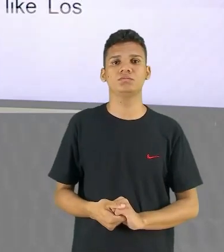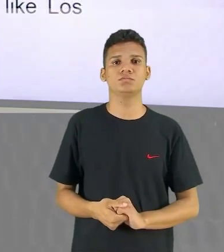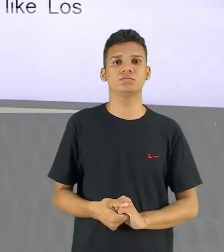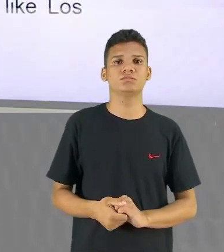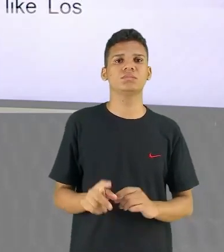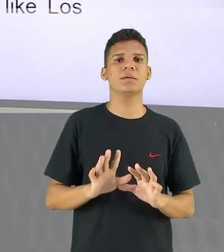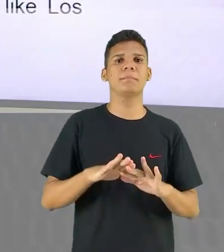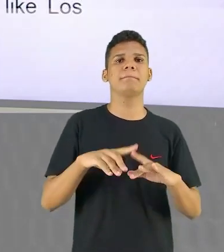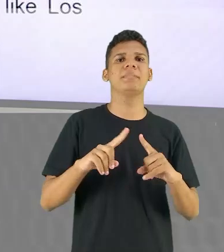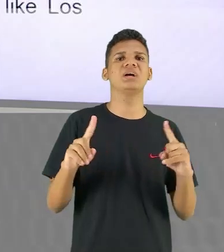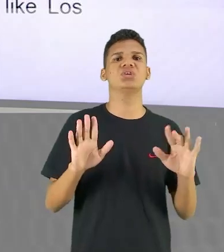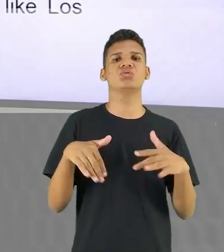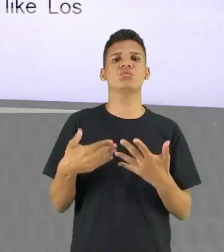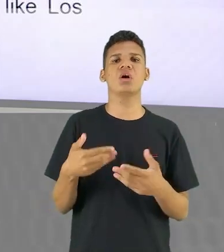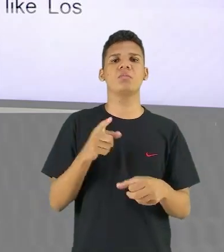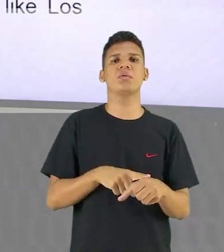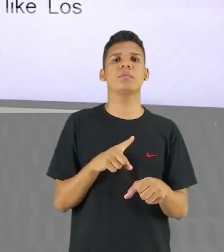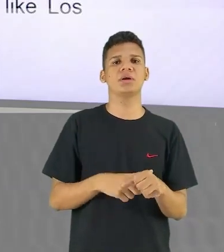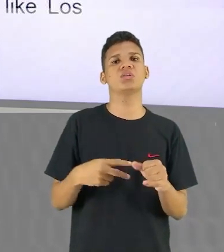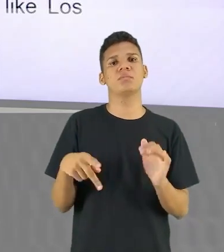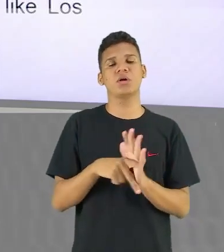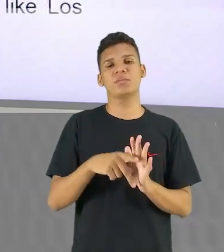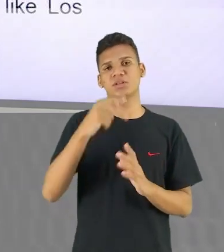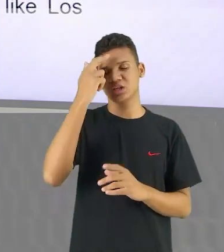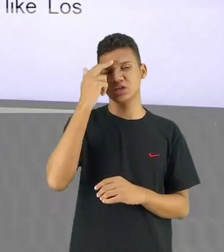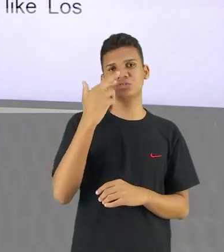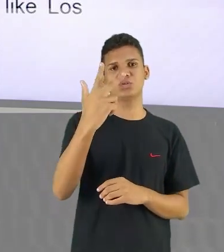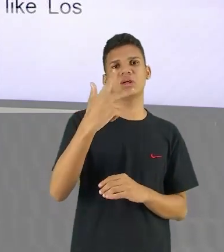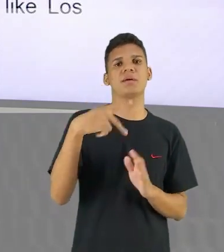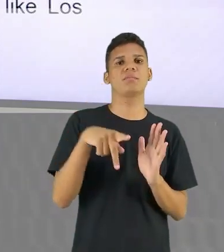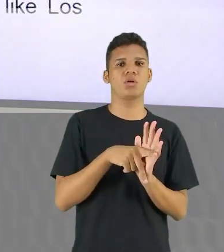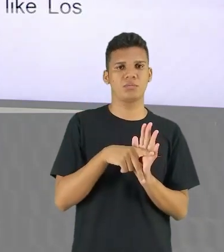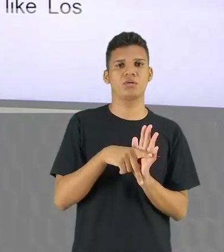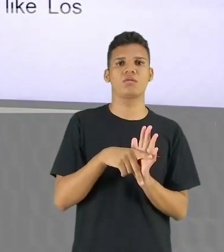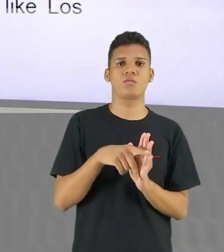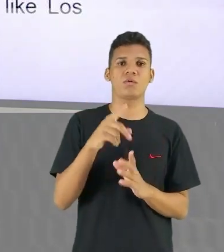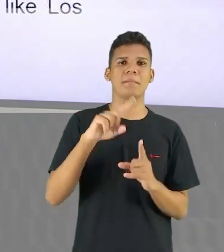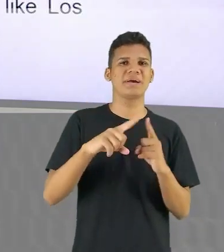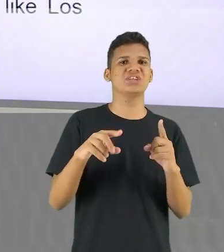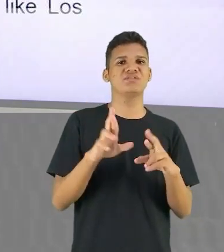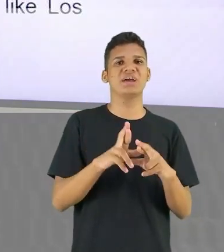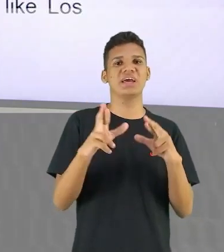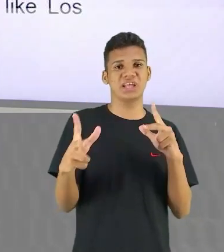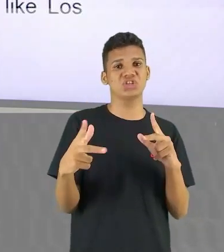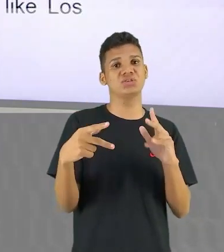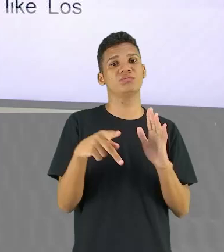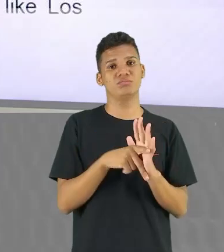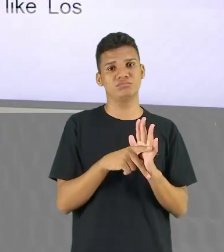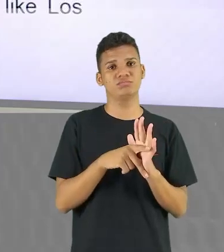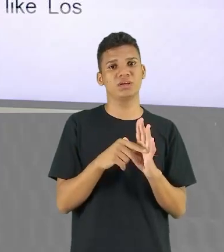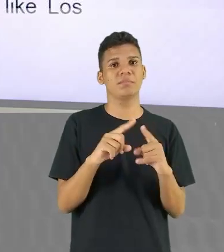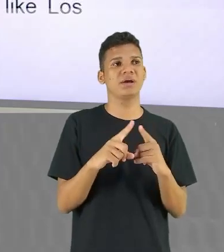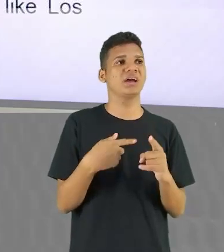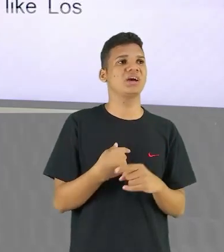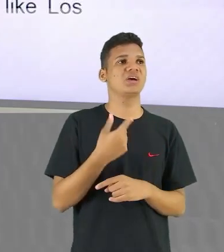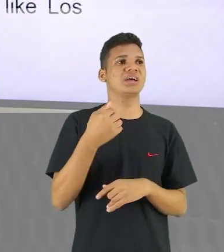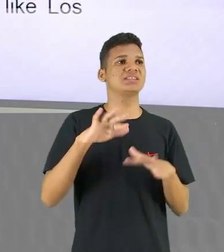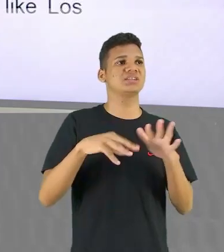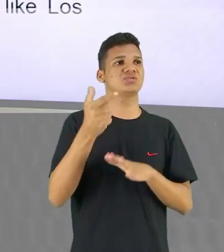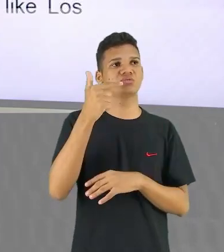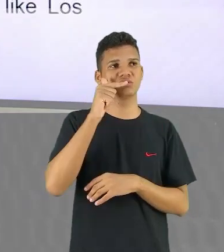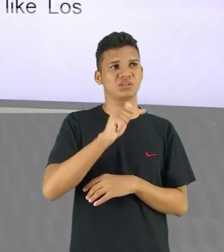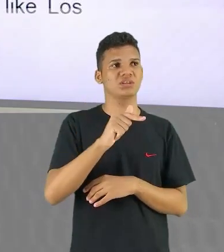Em qual momento da história dos americanos, diferente dos europeus, eles conseguiriam sentir que